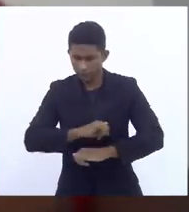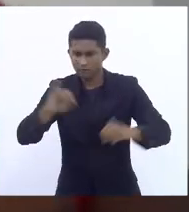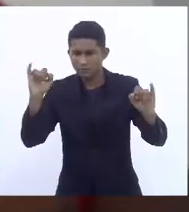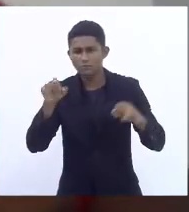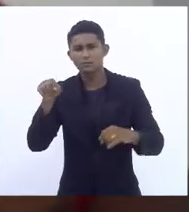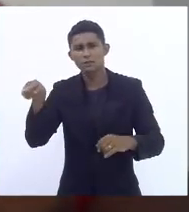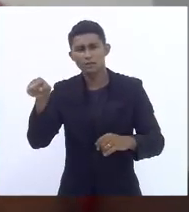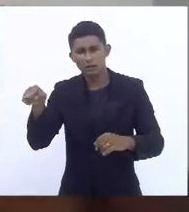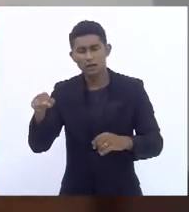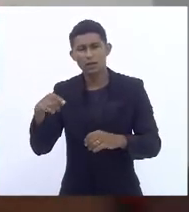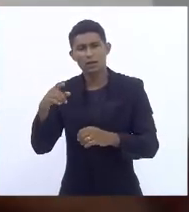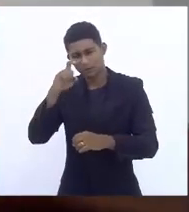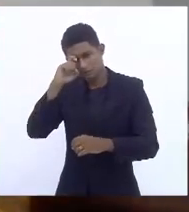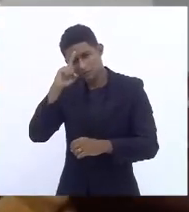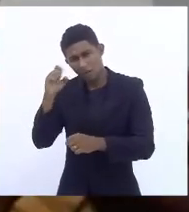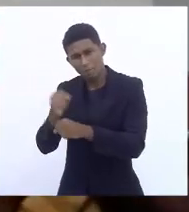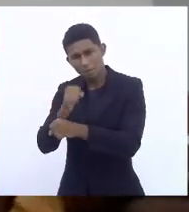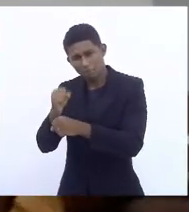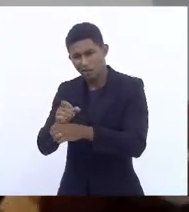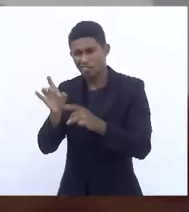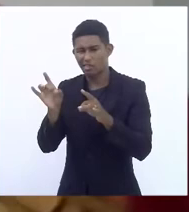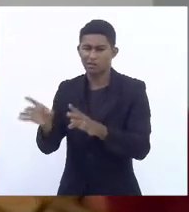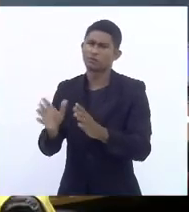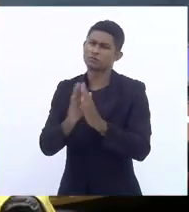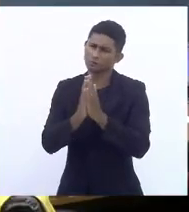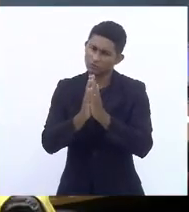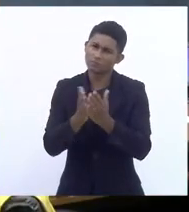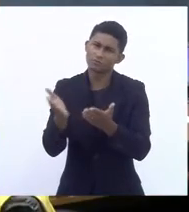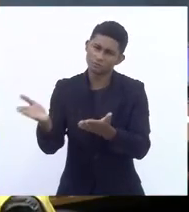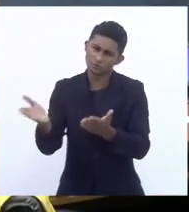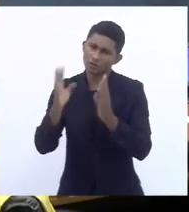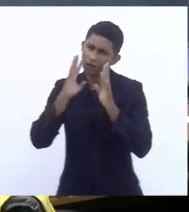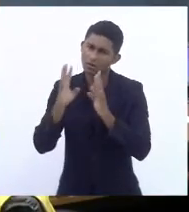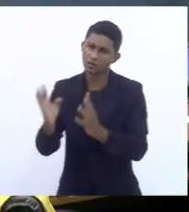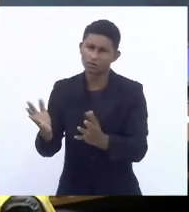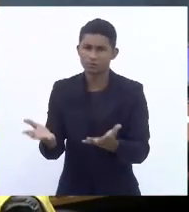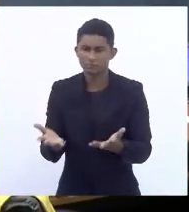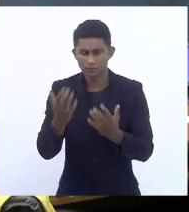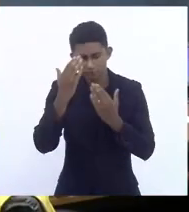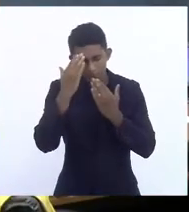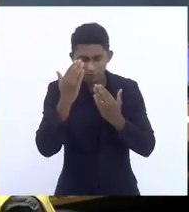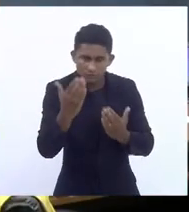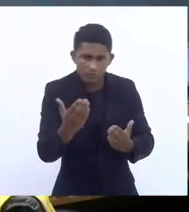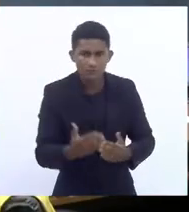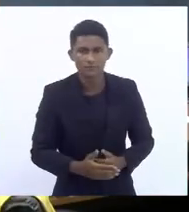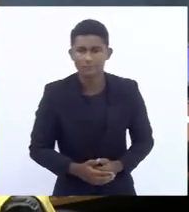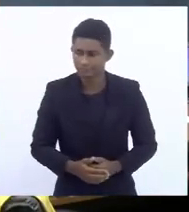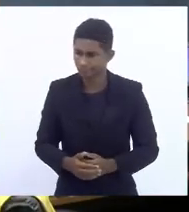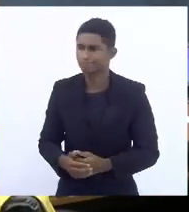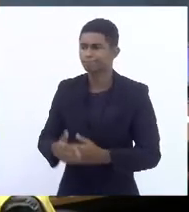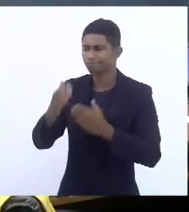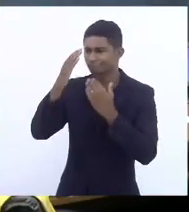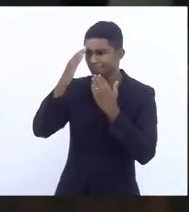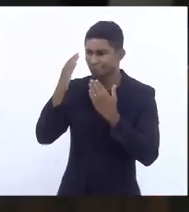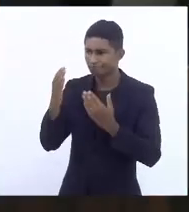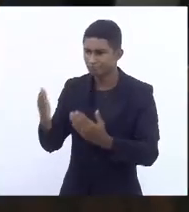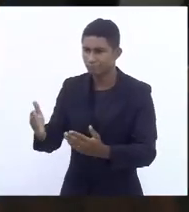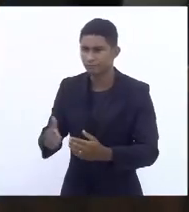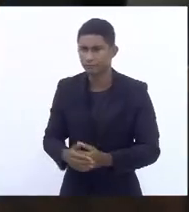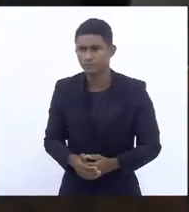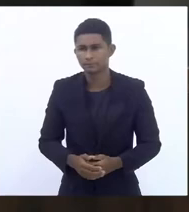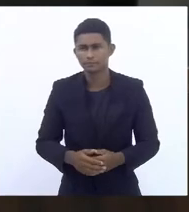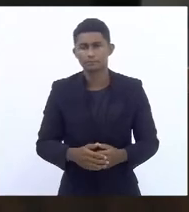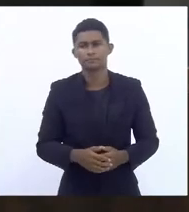abandono desse hospital em São Gonçalo. Obrigada, presidente. Obrigado, deputada Mônica Francisco.